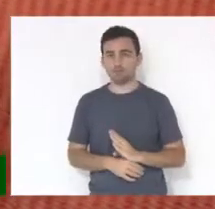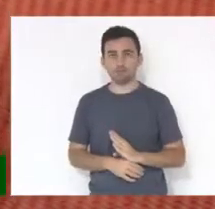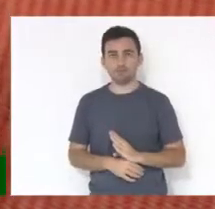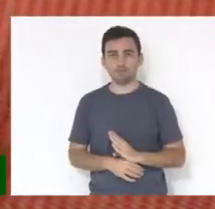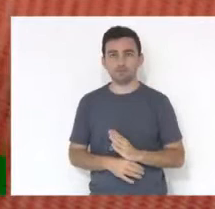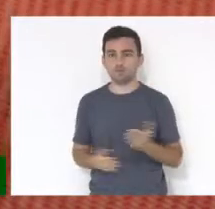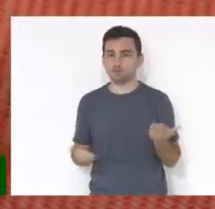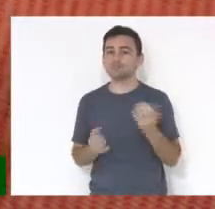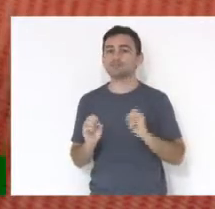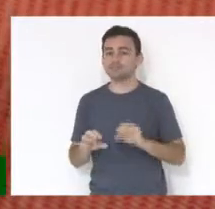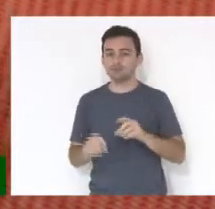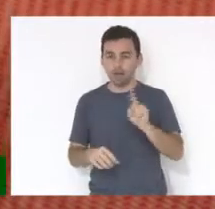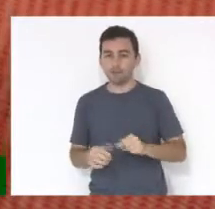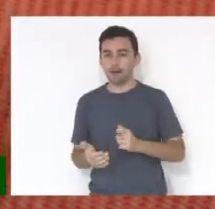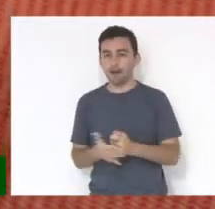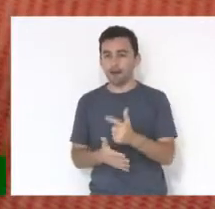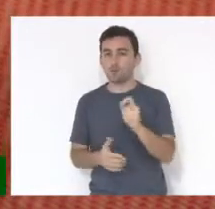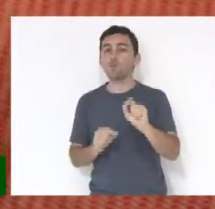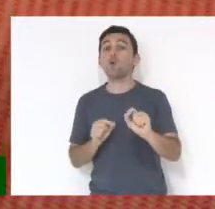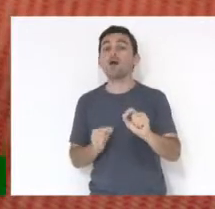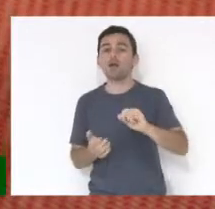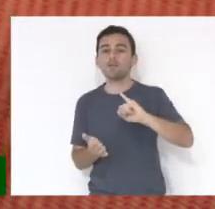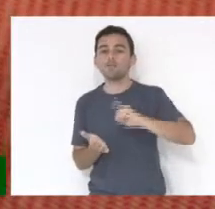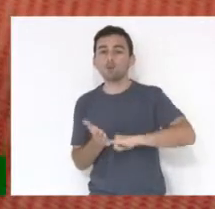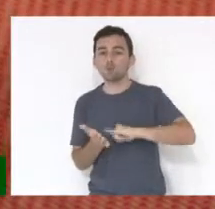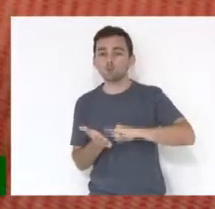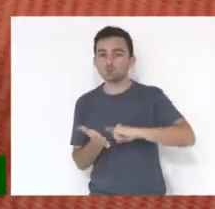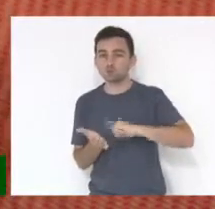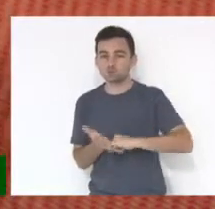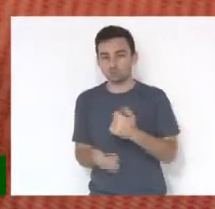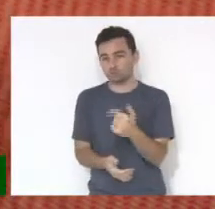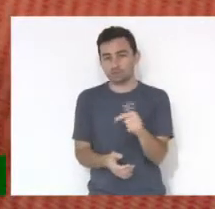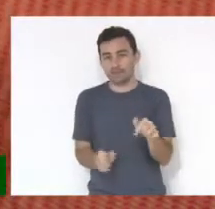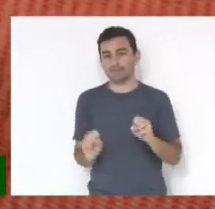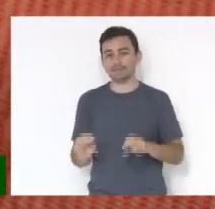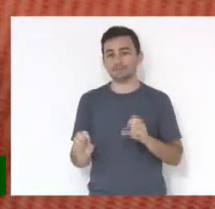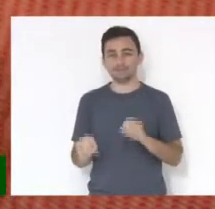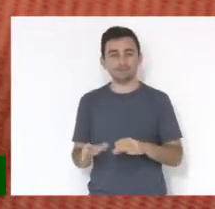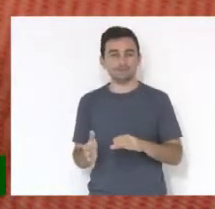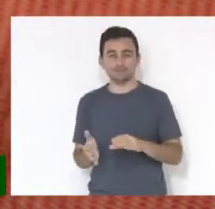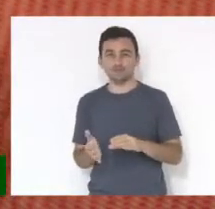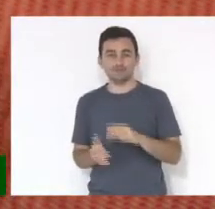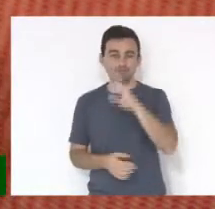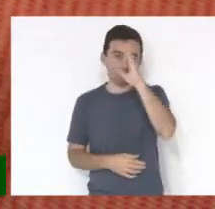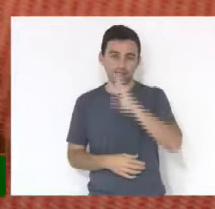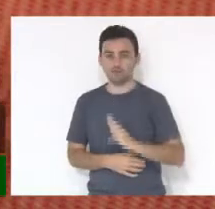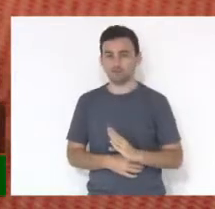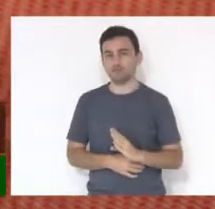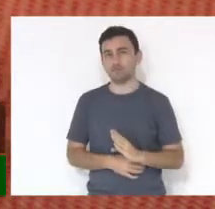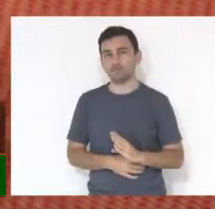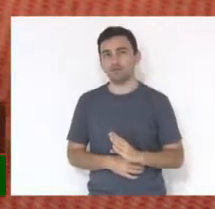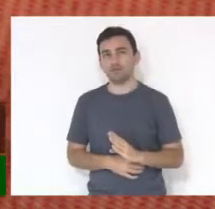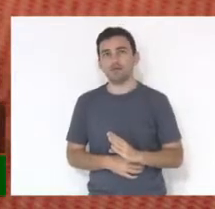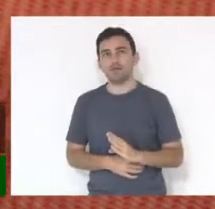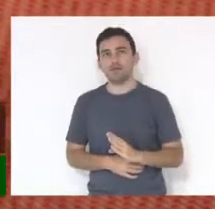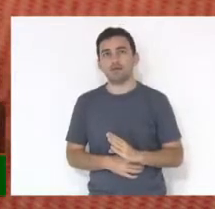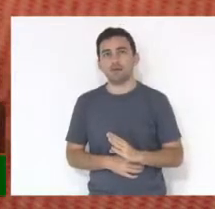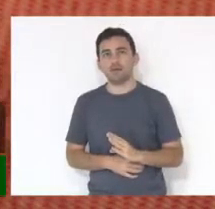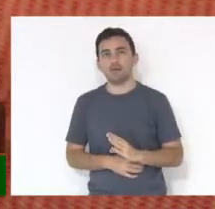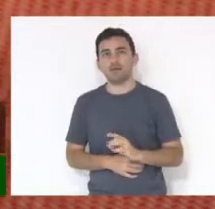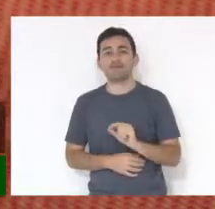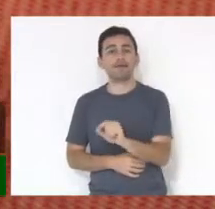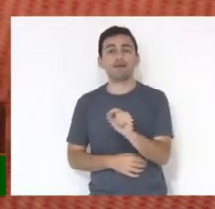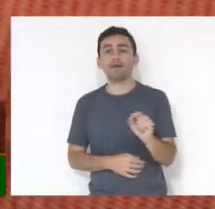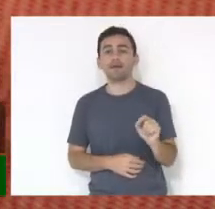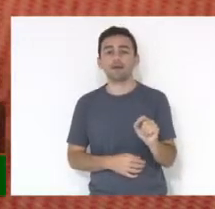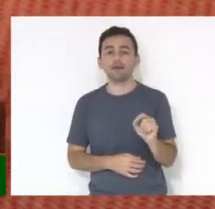temos aí, ele é pago com dinheiro de impostos, então não existe ensino gratuito. Eu fico pensando que quem que em sã